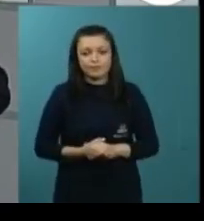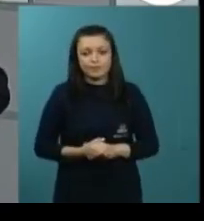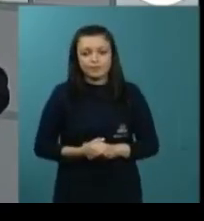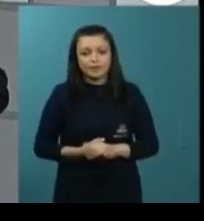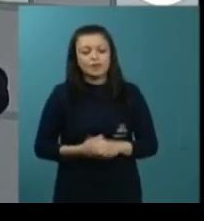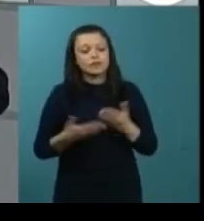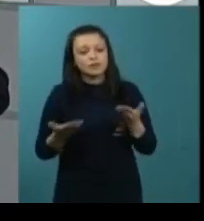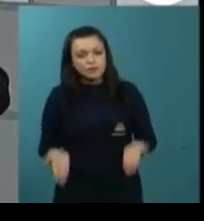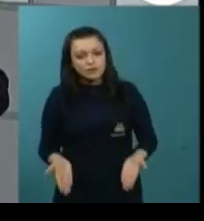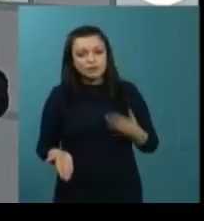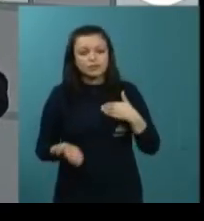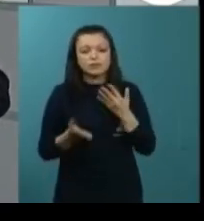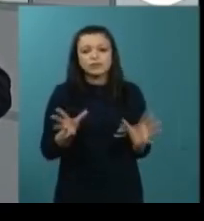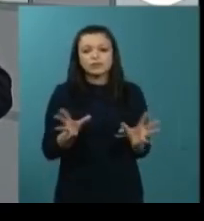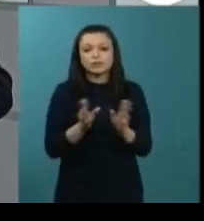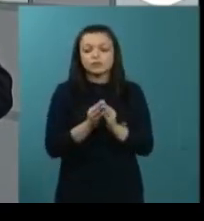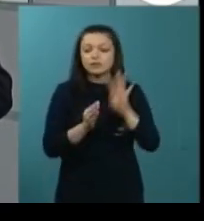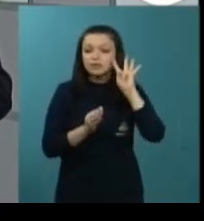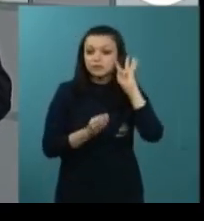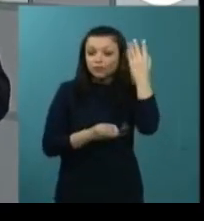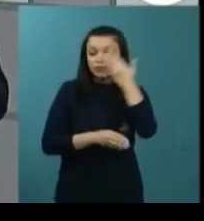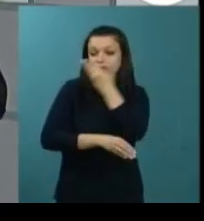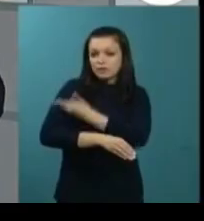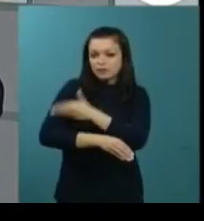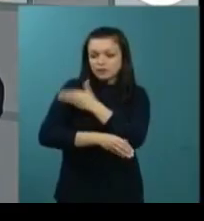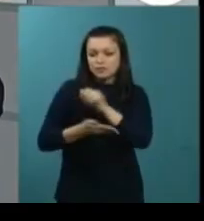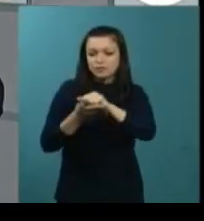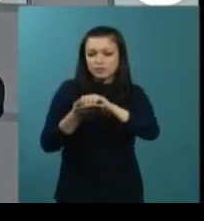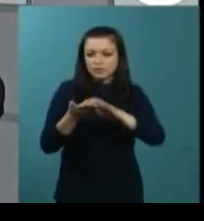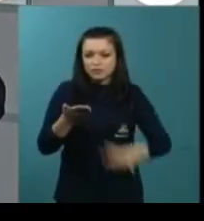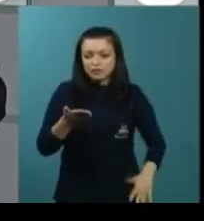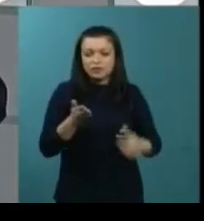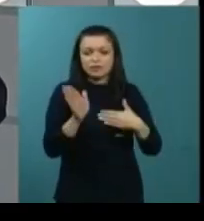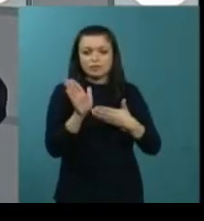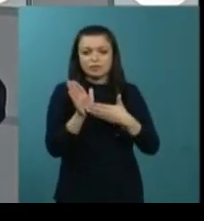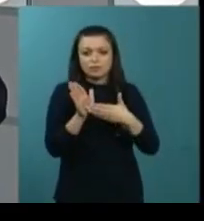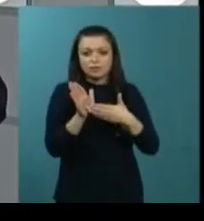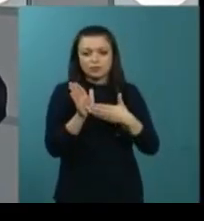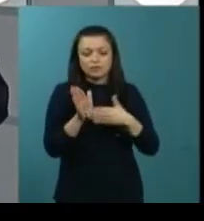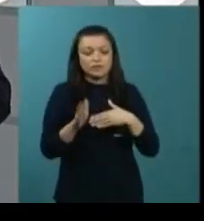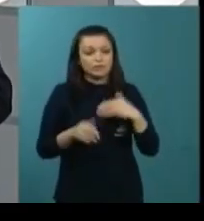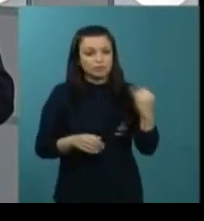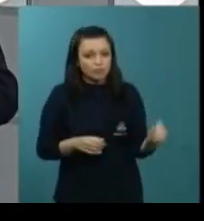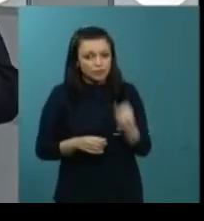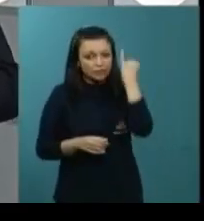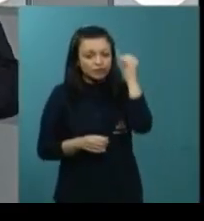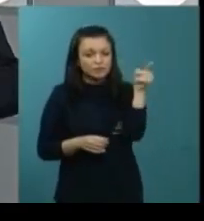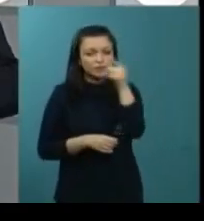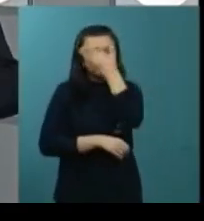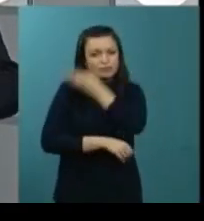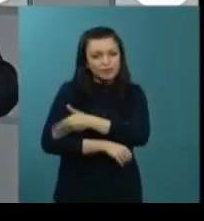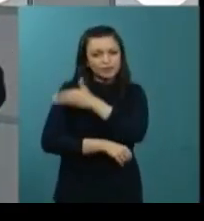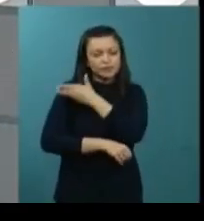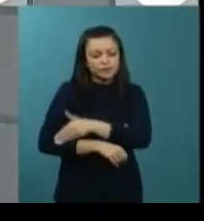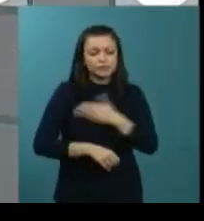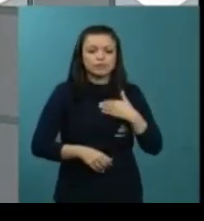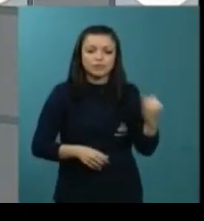Então, por favor, resolvam os exercícios que são propostos. Isso é muito importante